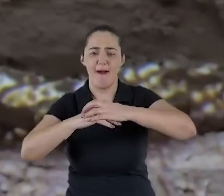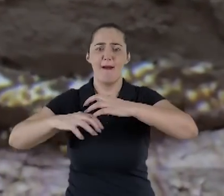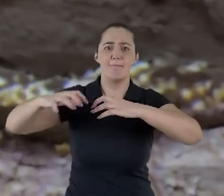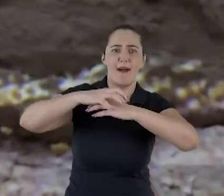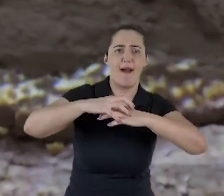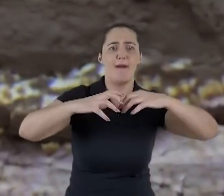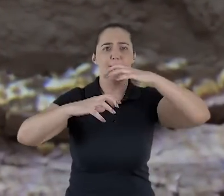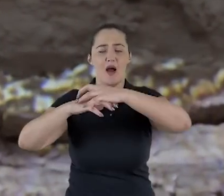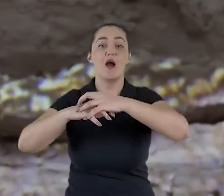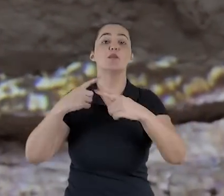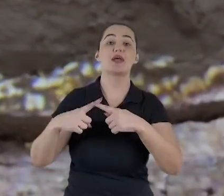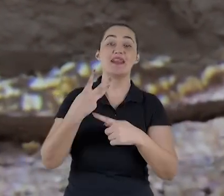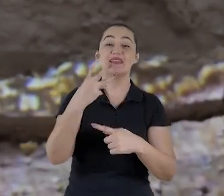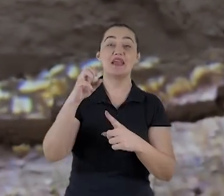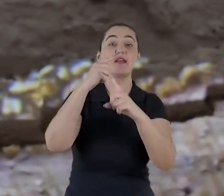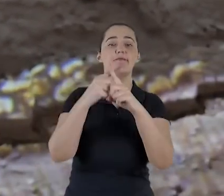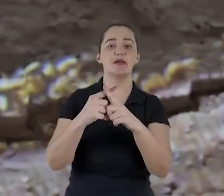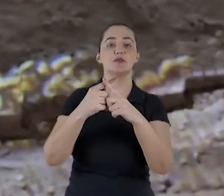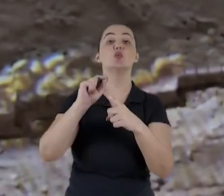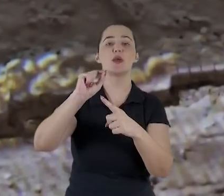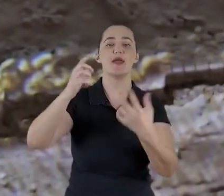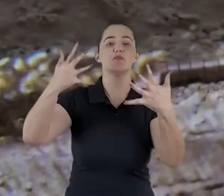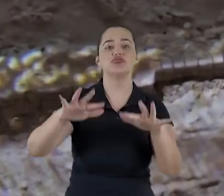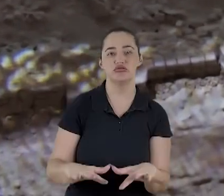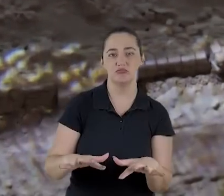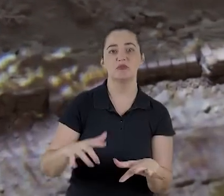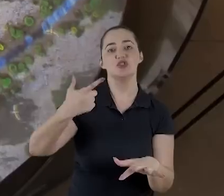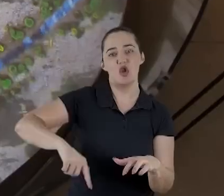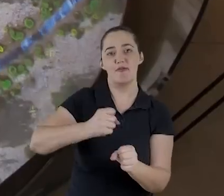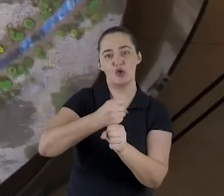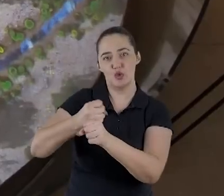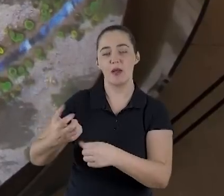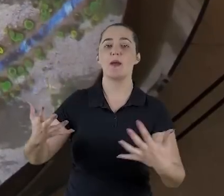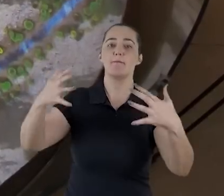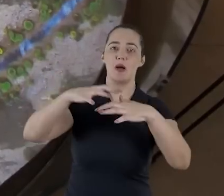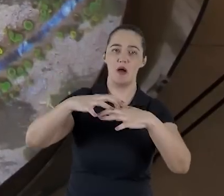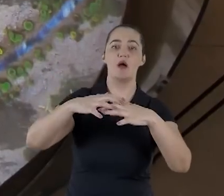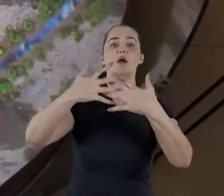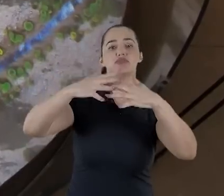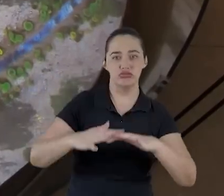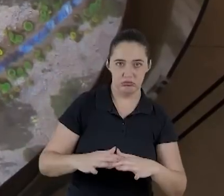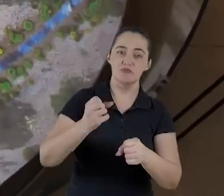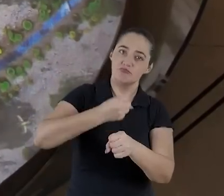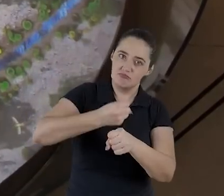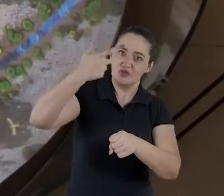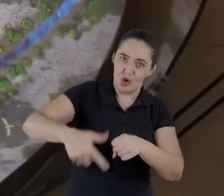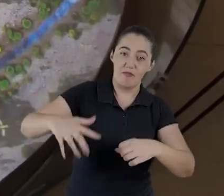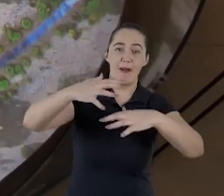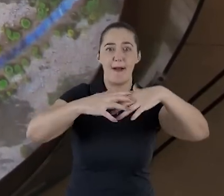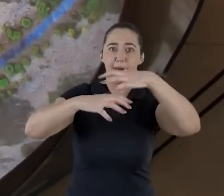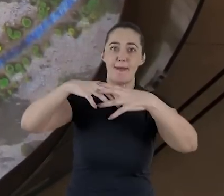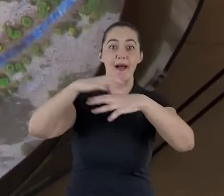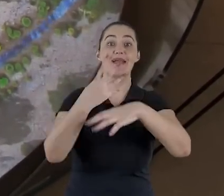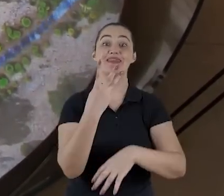vezes essa cidade foi destruída e construída, porque era um centro comercial muito importante. E outra coisa importante que podemos